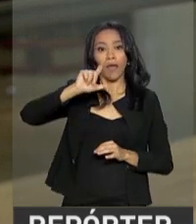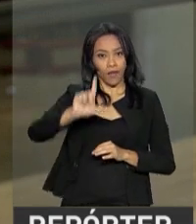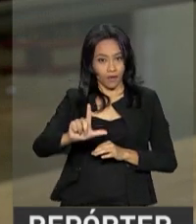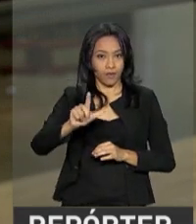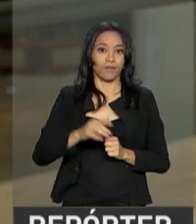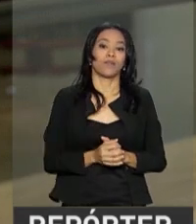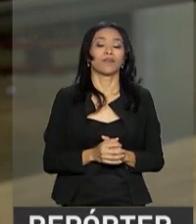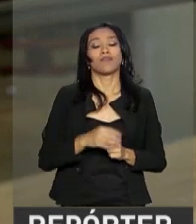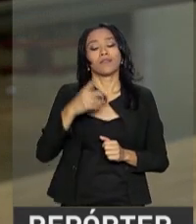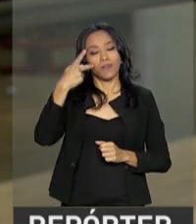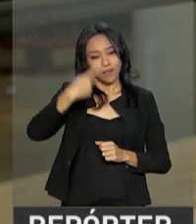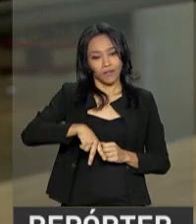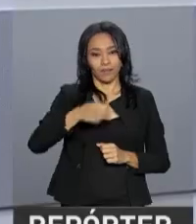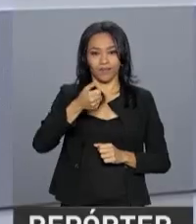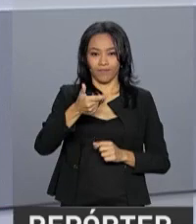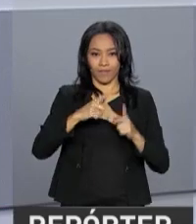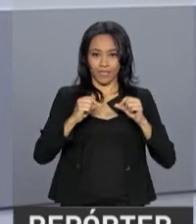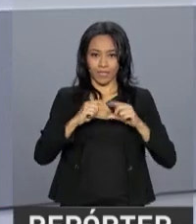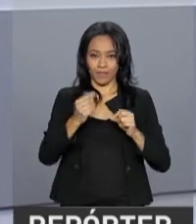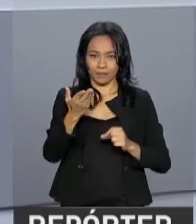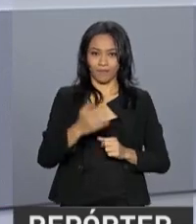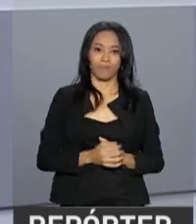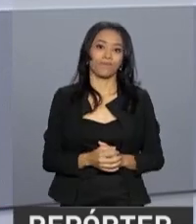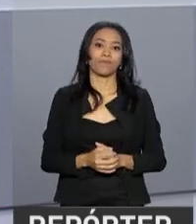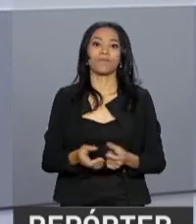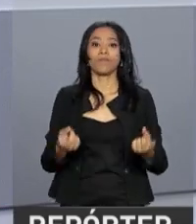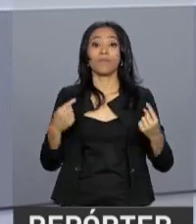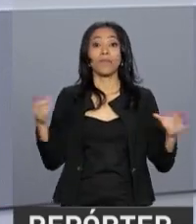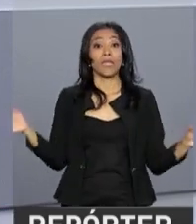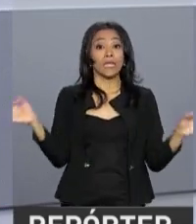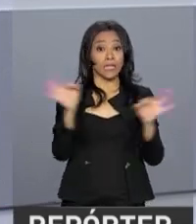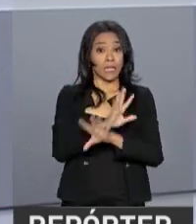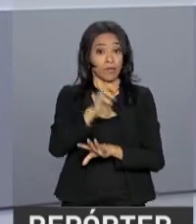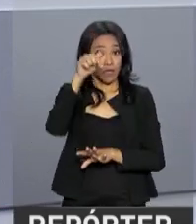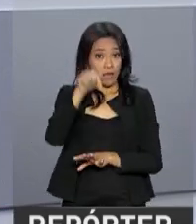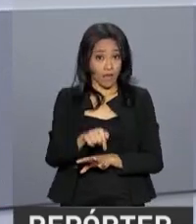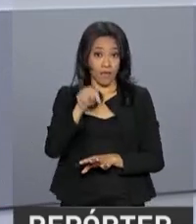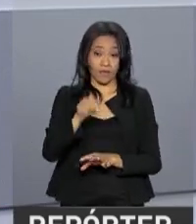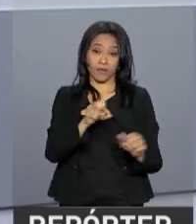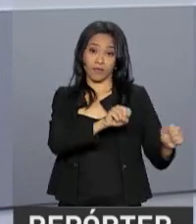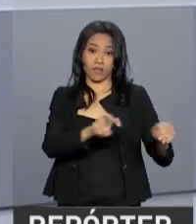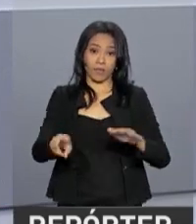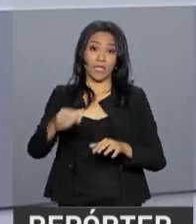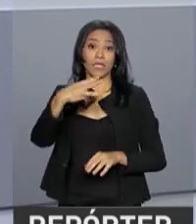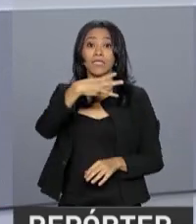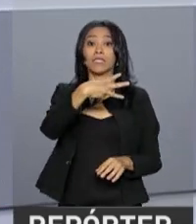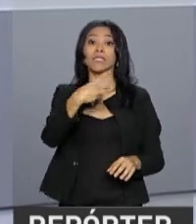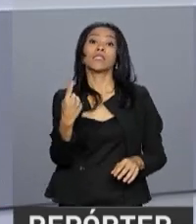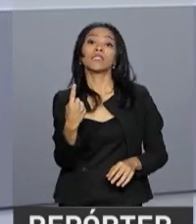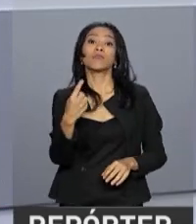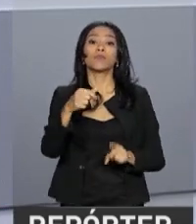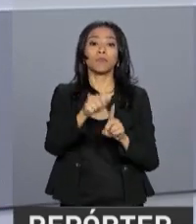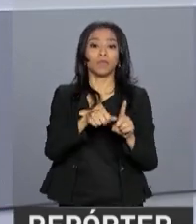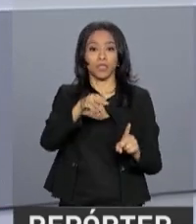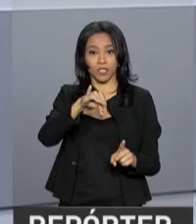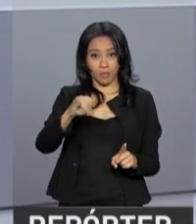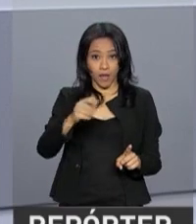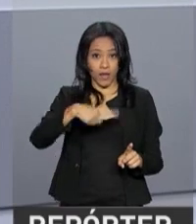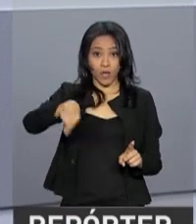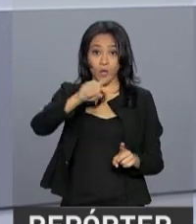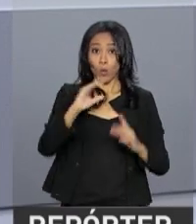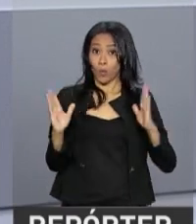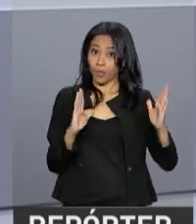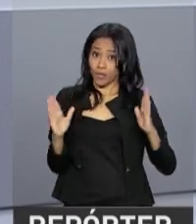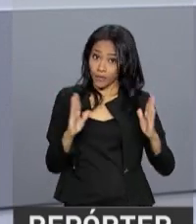brasília pablo mundinho termina esta semana dia 31 de maio prazo para todos os empreendedores individuais